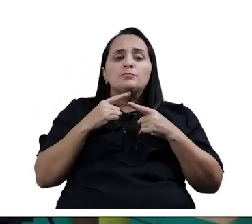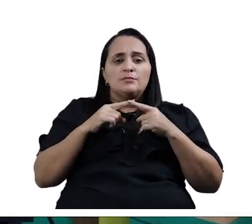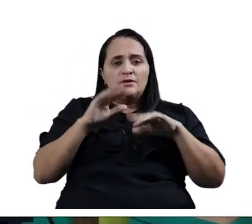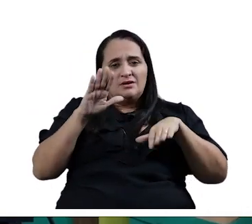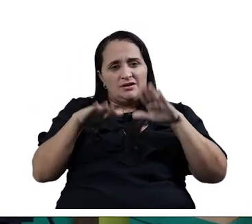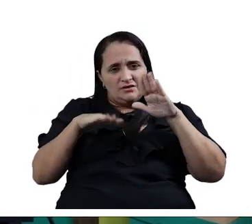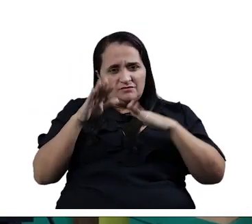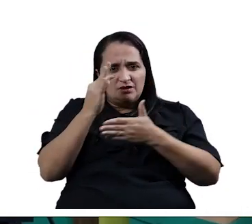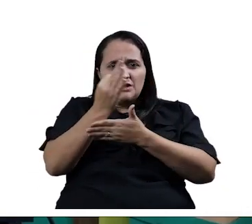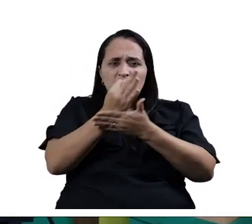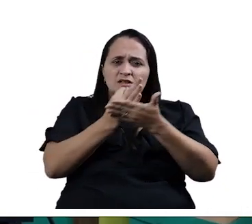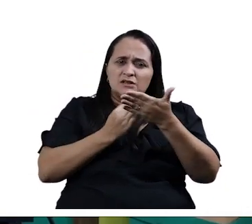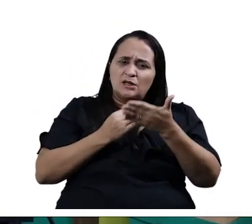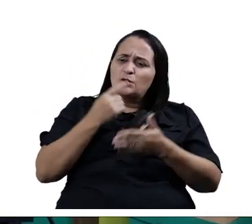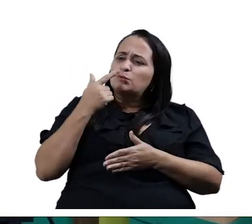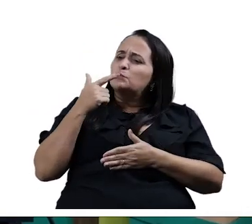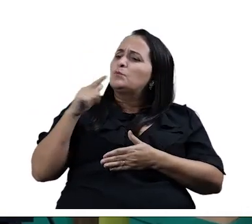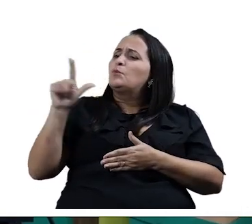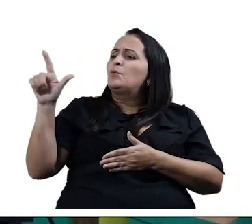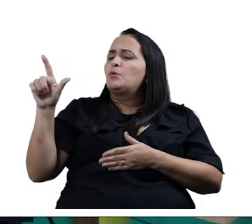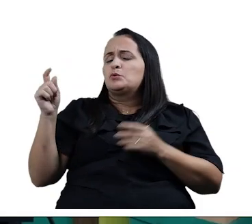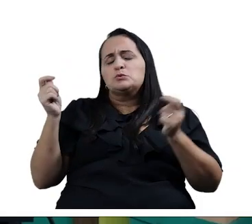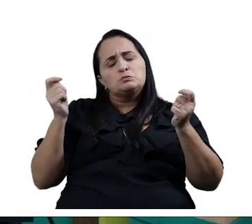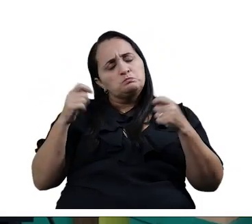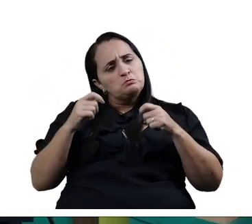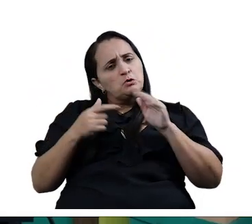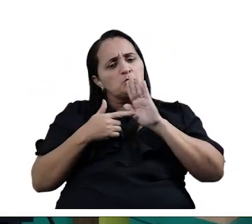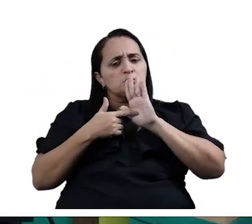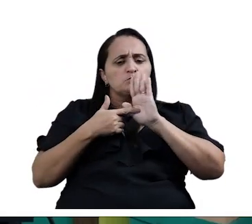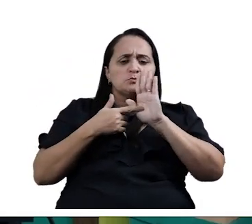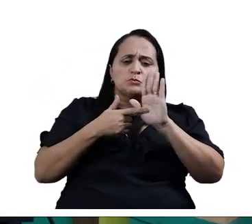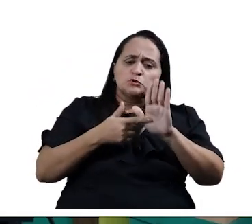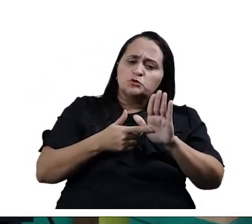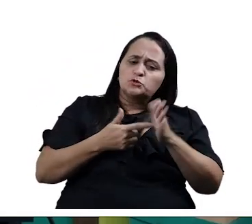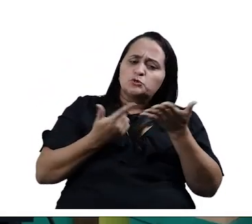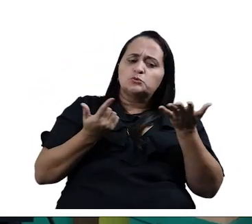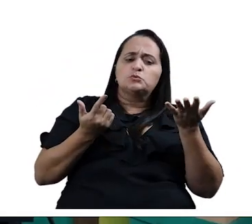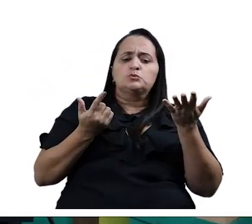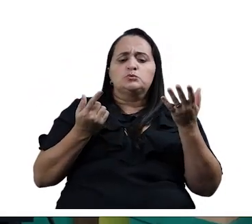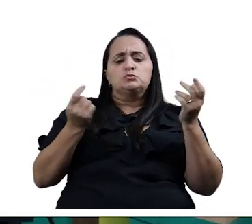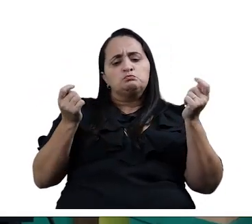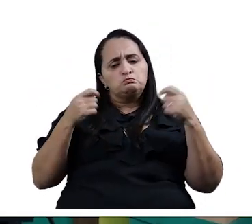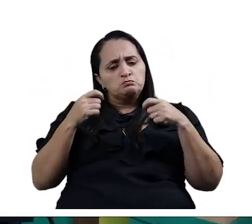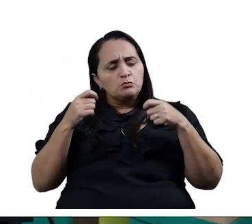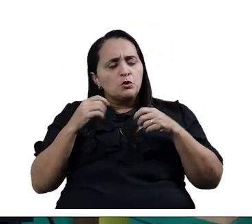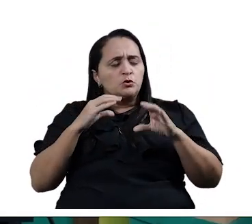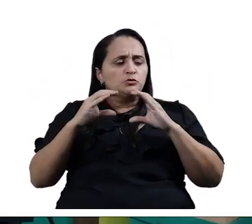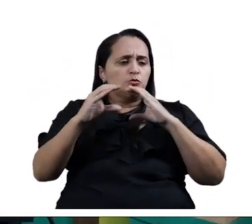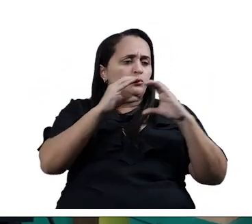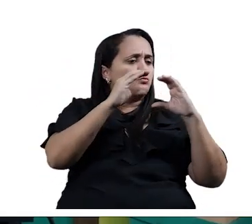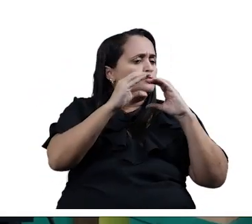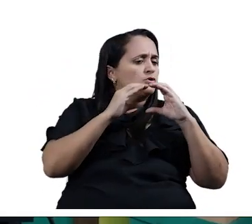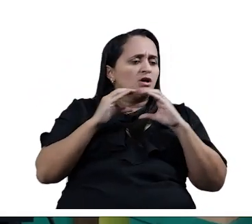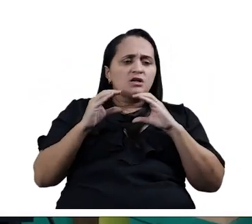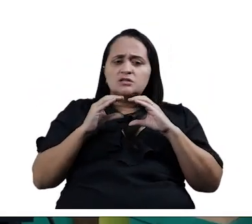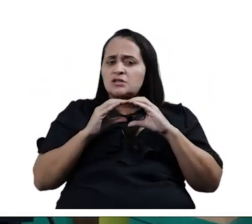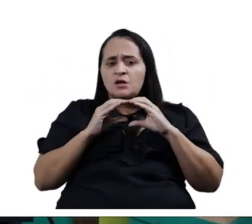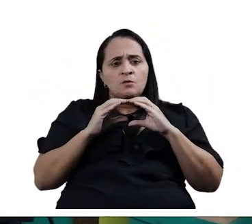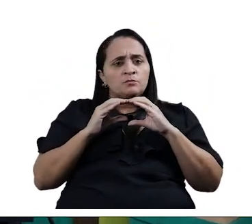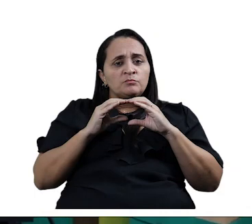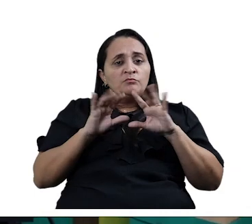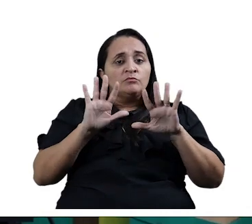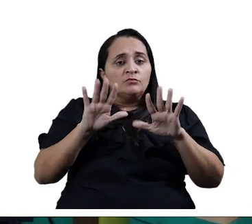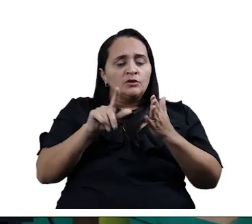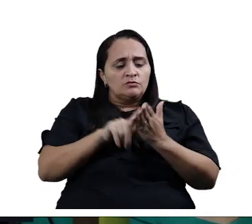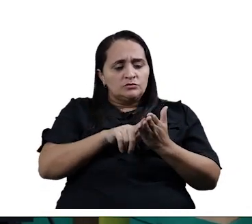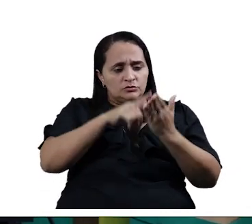outros textos que eles também podem apresentar títulos, eles também podem estar em diversos meios de comunicação, porque quando você abre